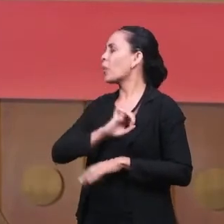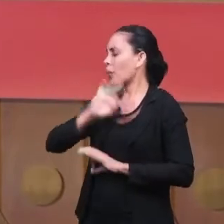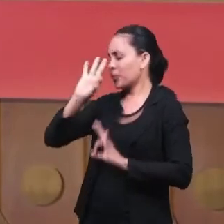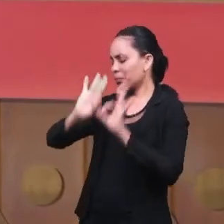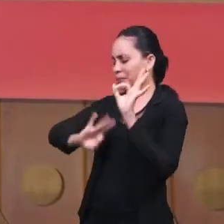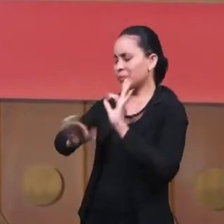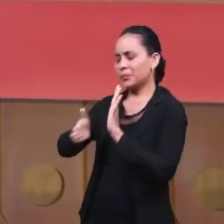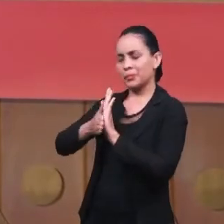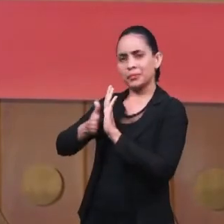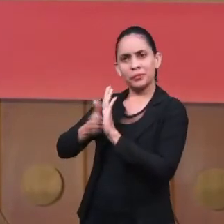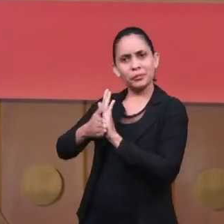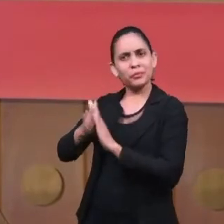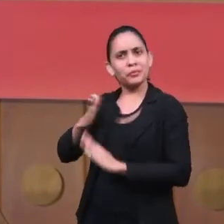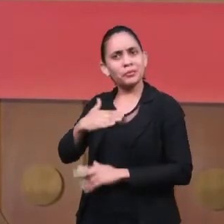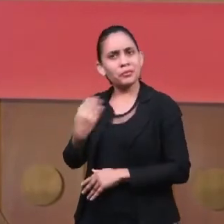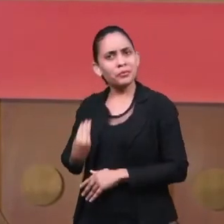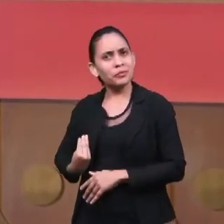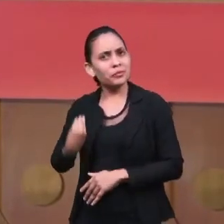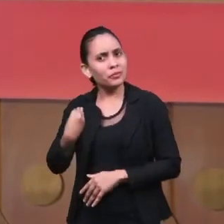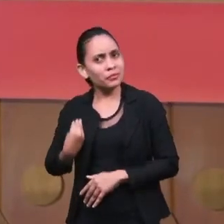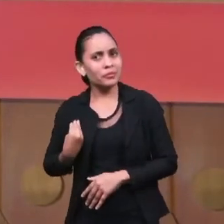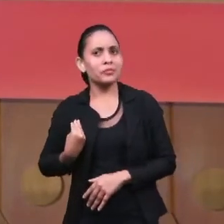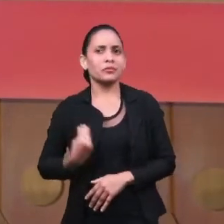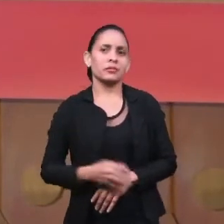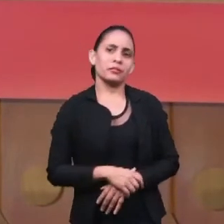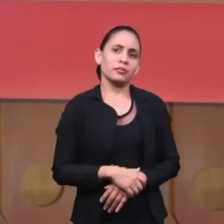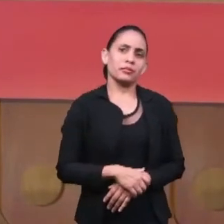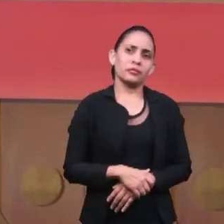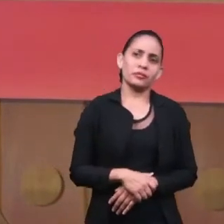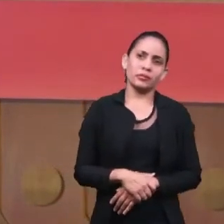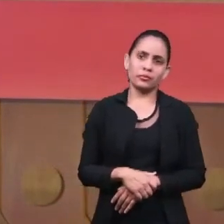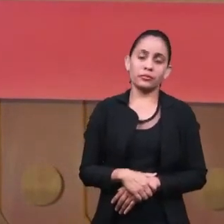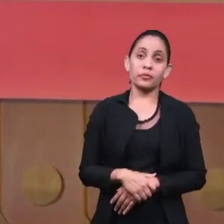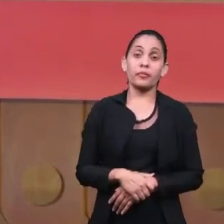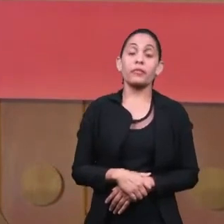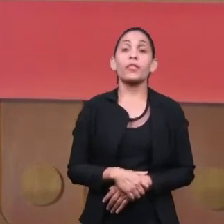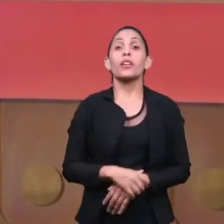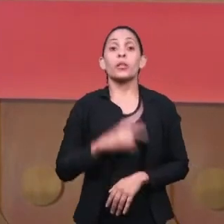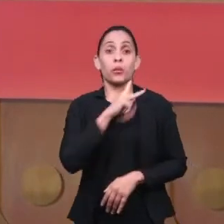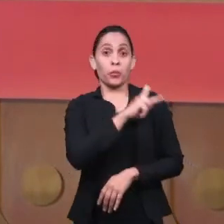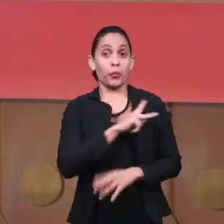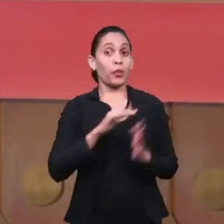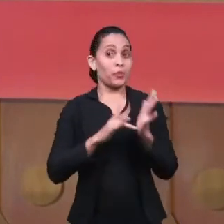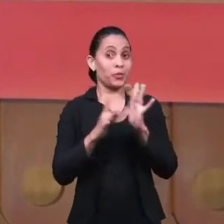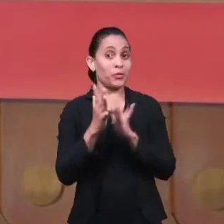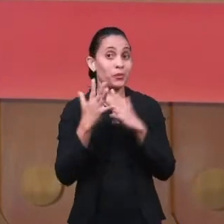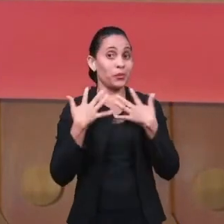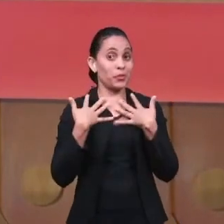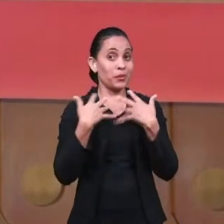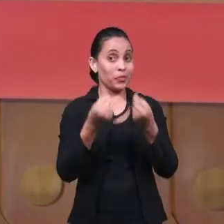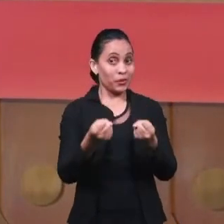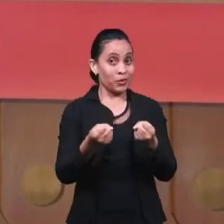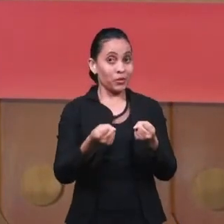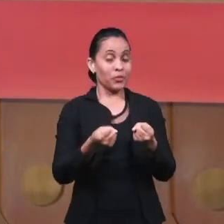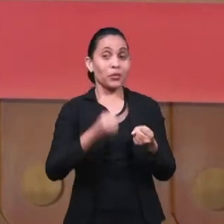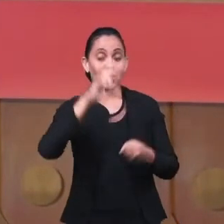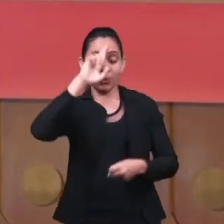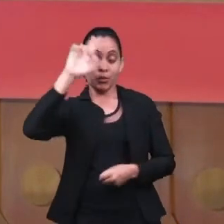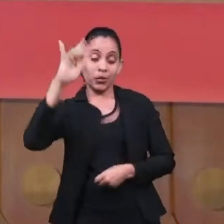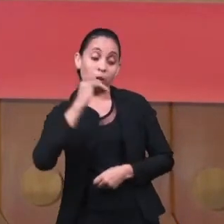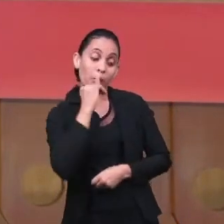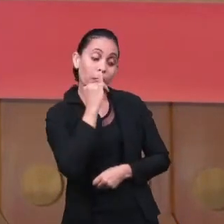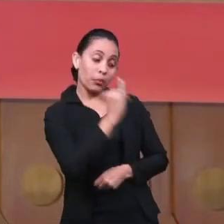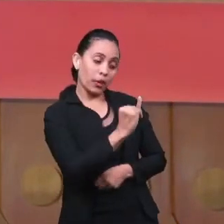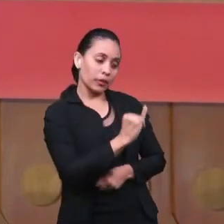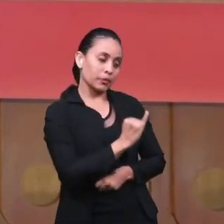Você encontra, por exemplo, na conversão de Paulo, quando o Senhor diz acerca